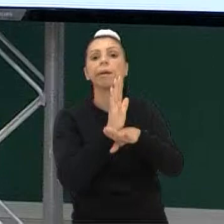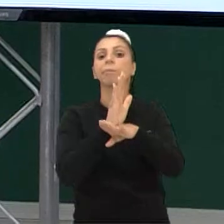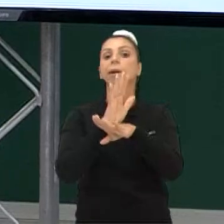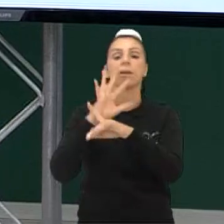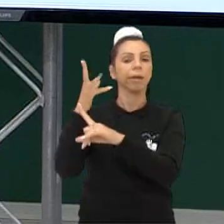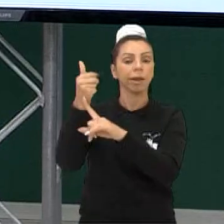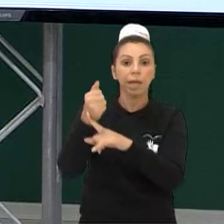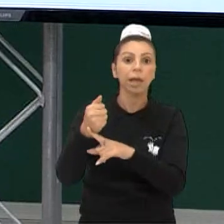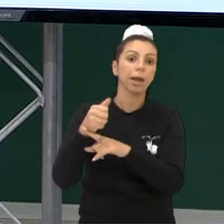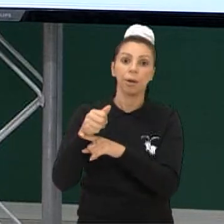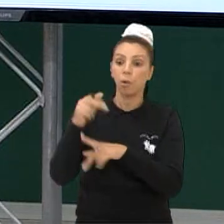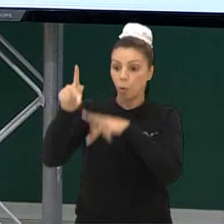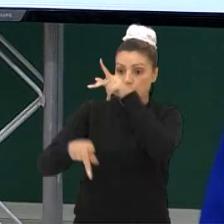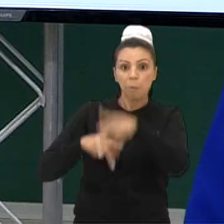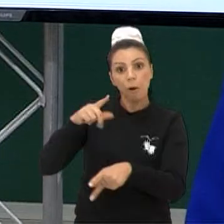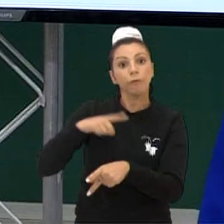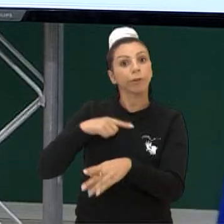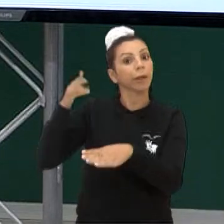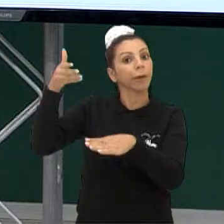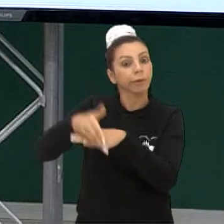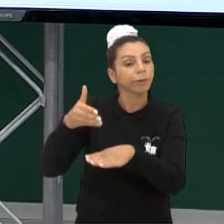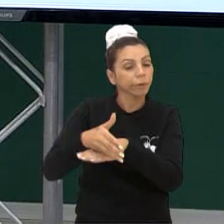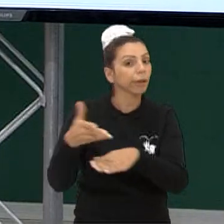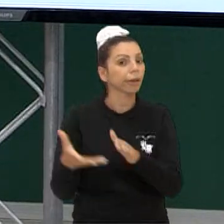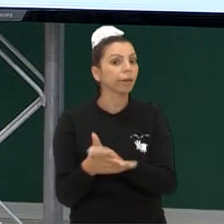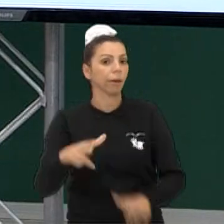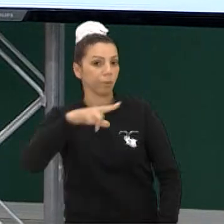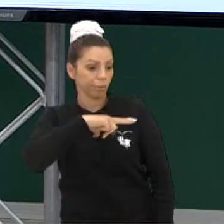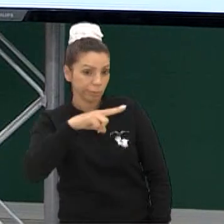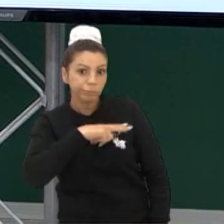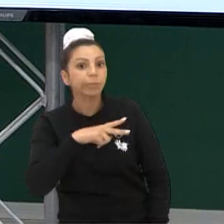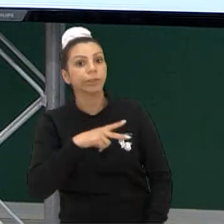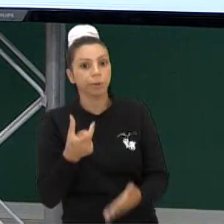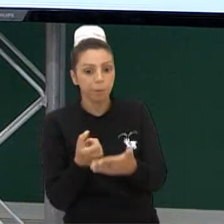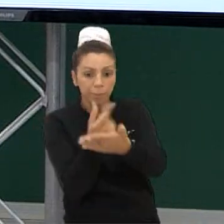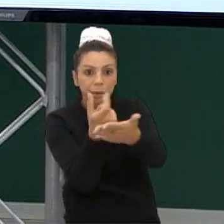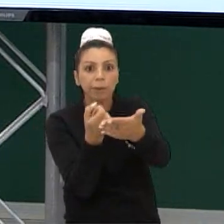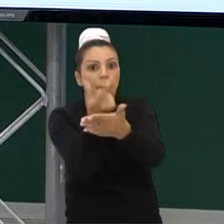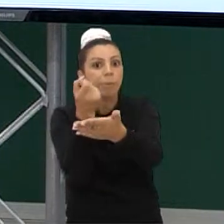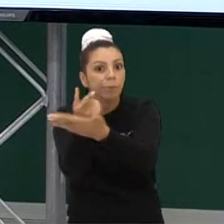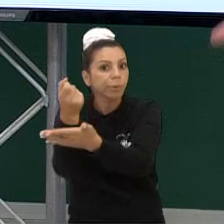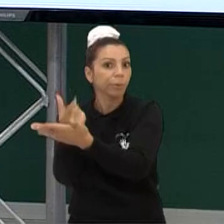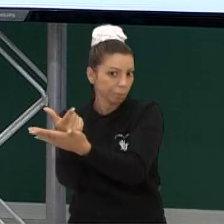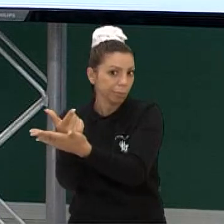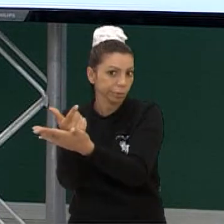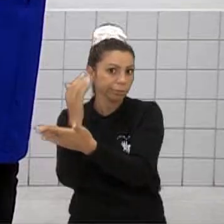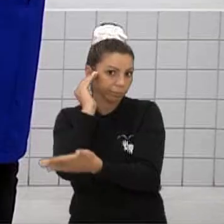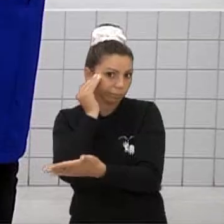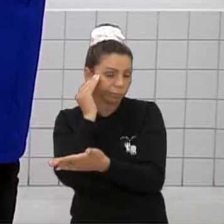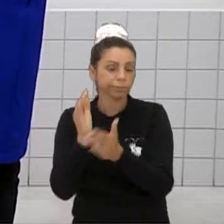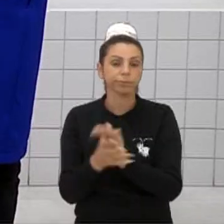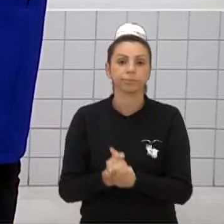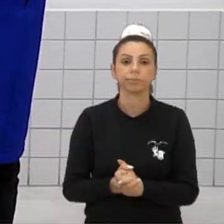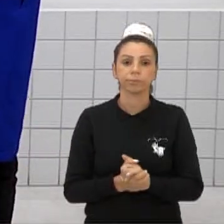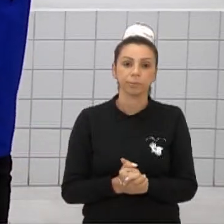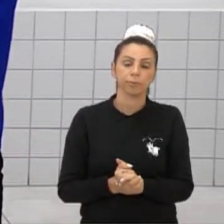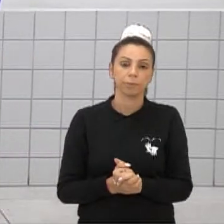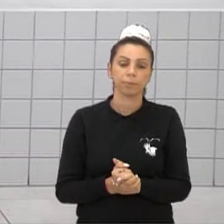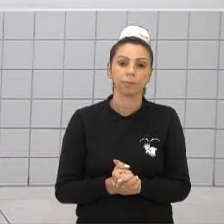é público e é transformado em uma forma pessoal, seja um produto de consumo para a gente. Já a